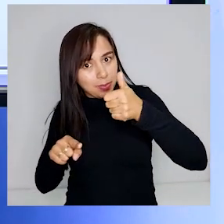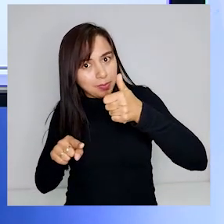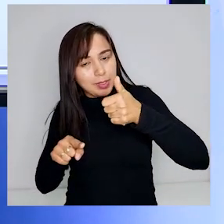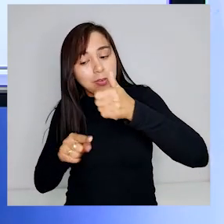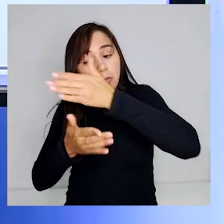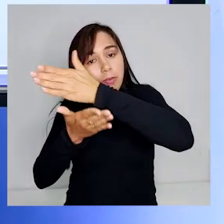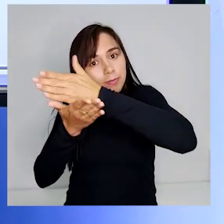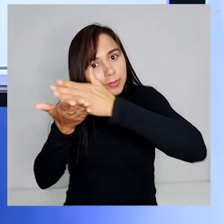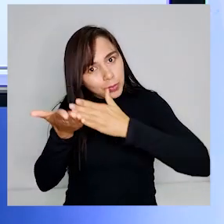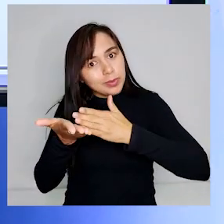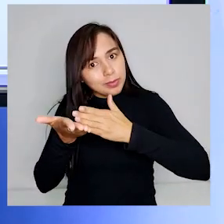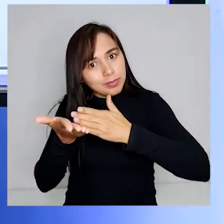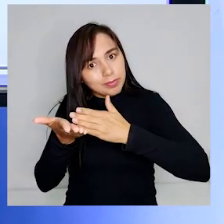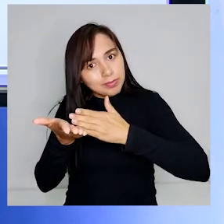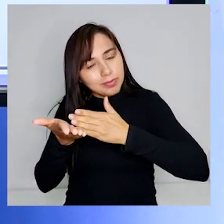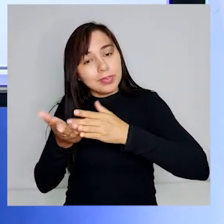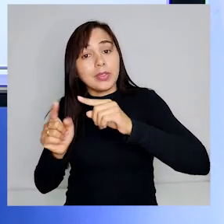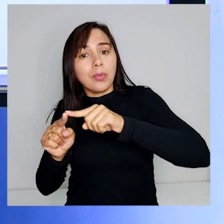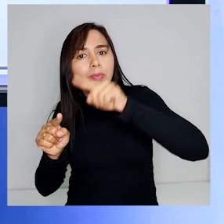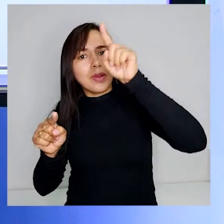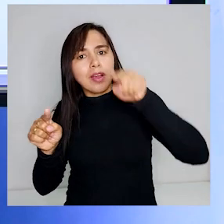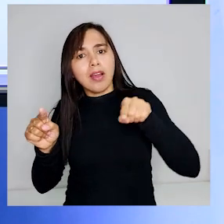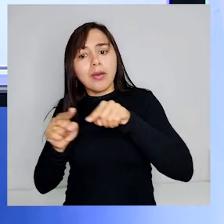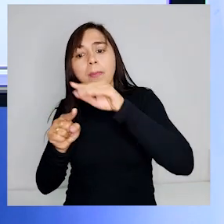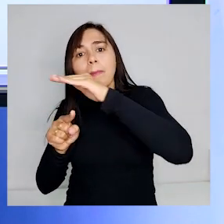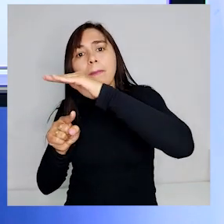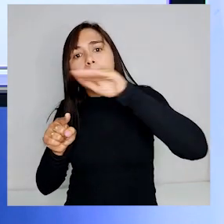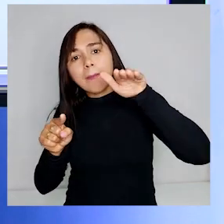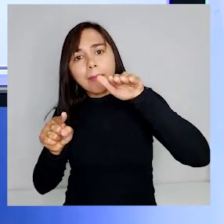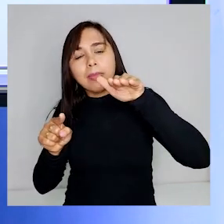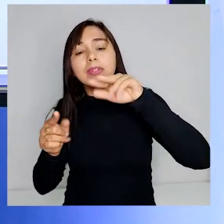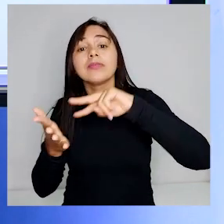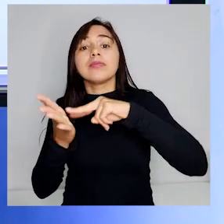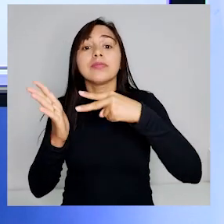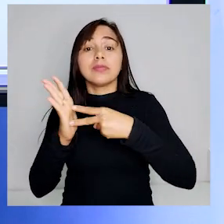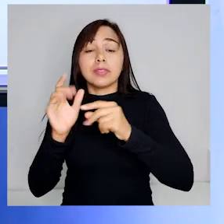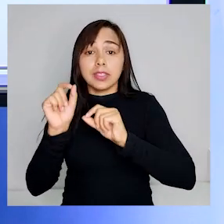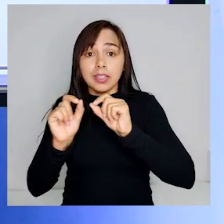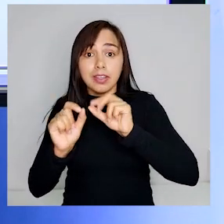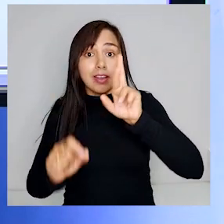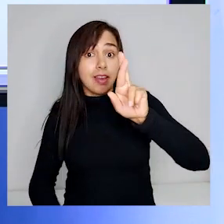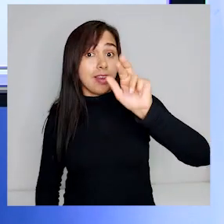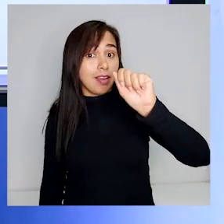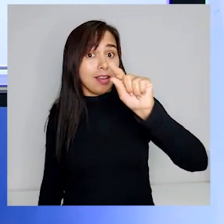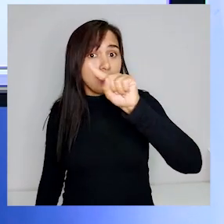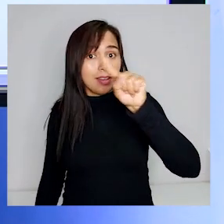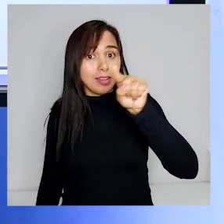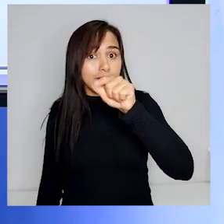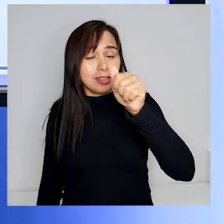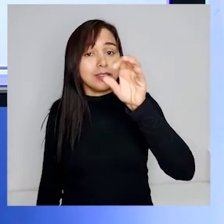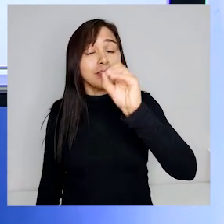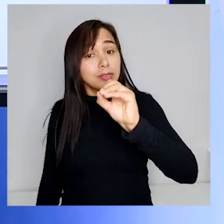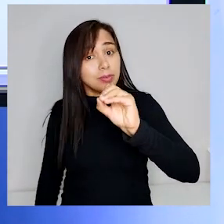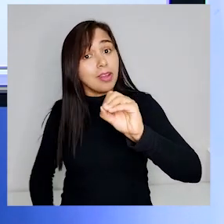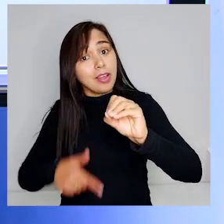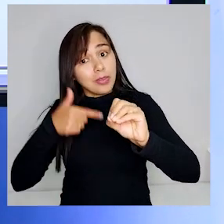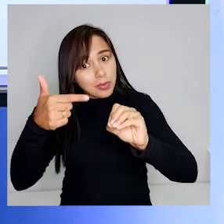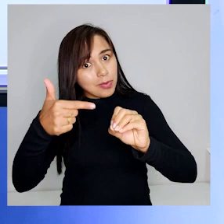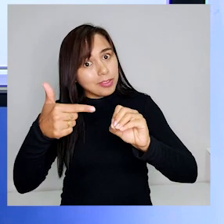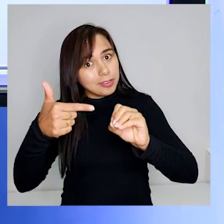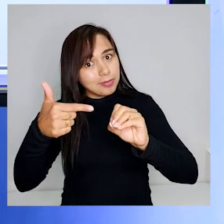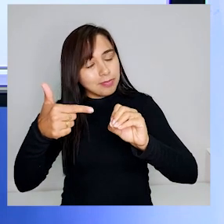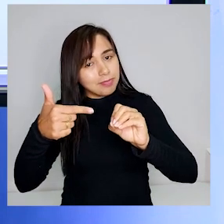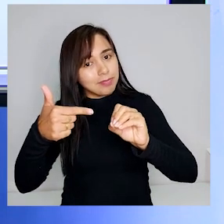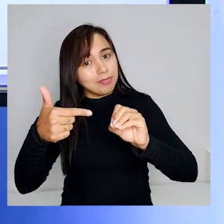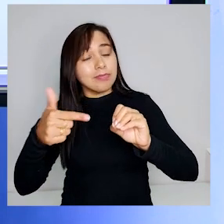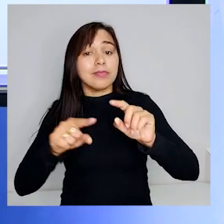meio. Então, se eu cortei a altura dele ao meio, o que foi que aconteceu? A razão dele ficou de 2 para 1,